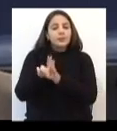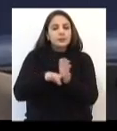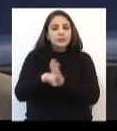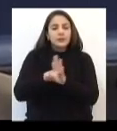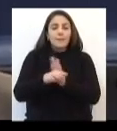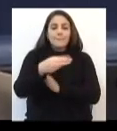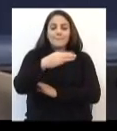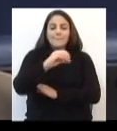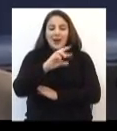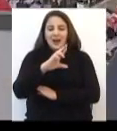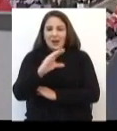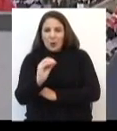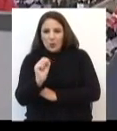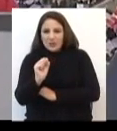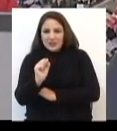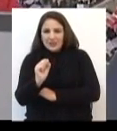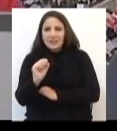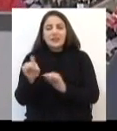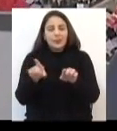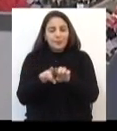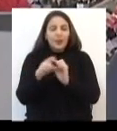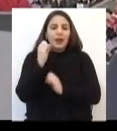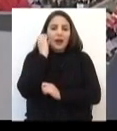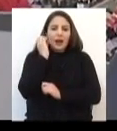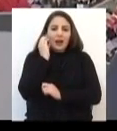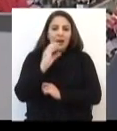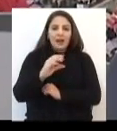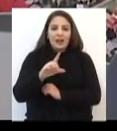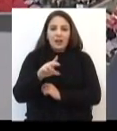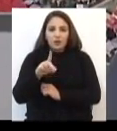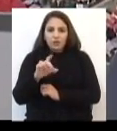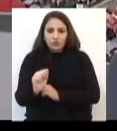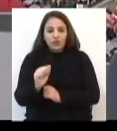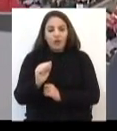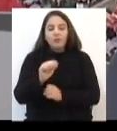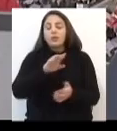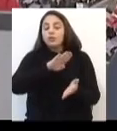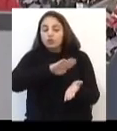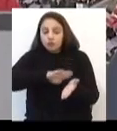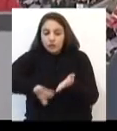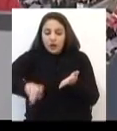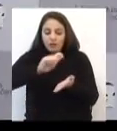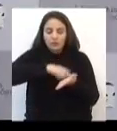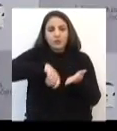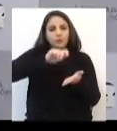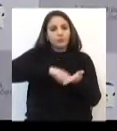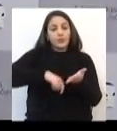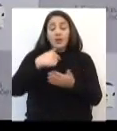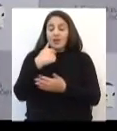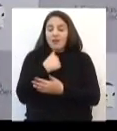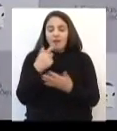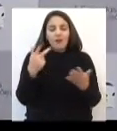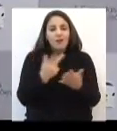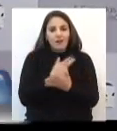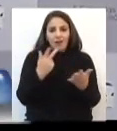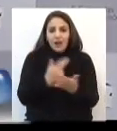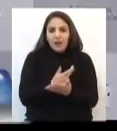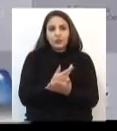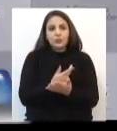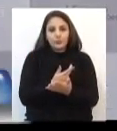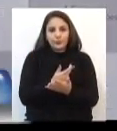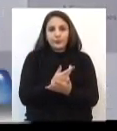vereadores Marcos da Silva e Cláudia Furlaneto retiraram as assinaturas do documento. Eu me equivoquei, faço a